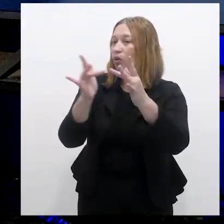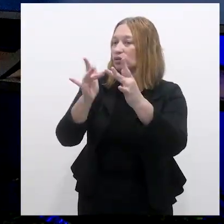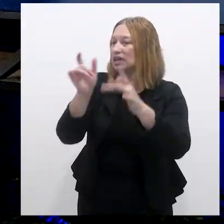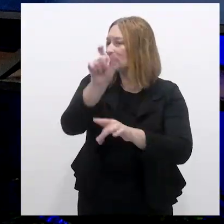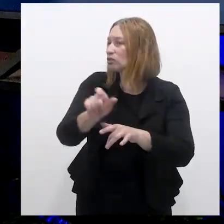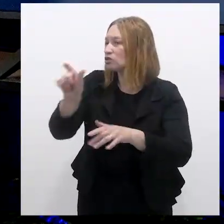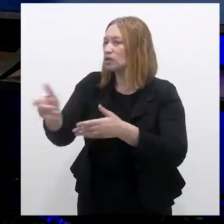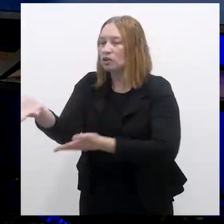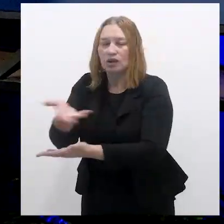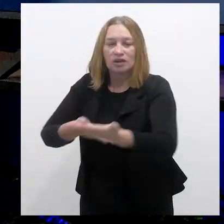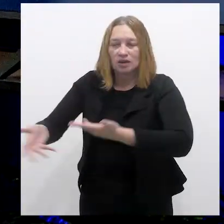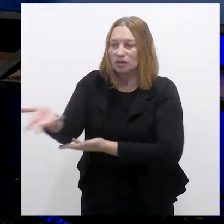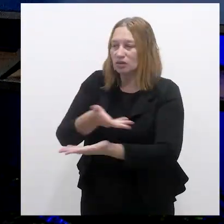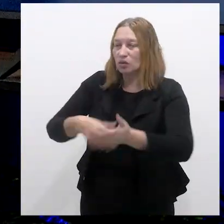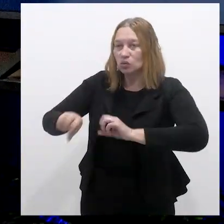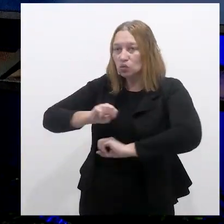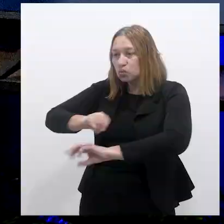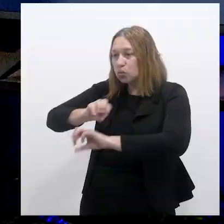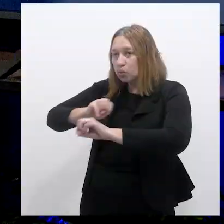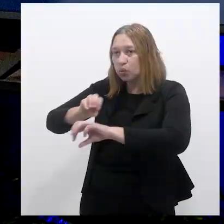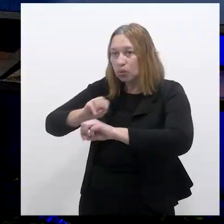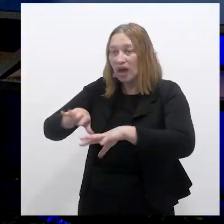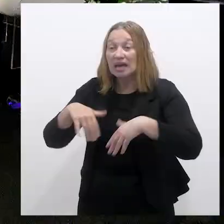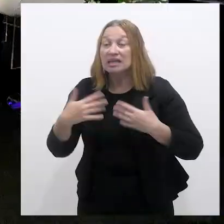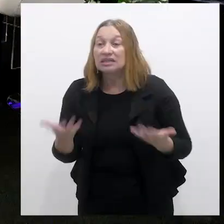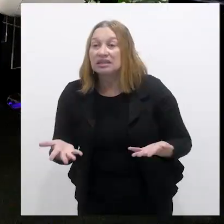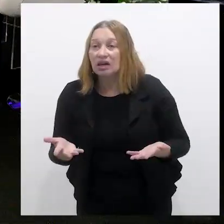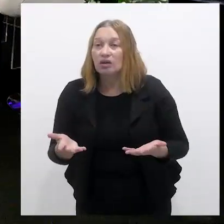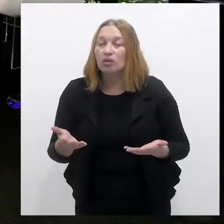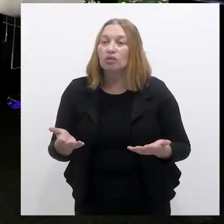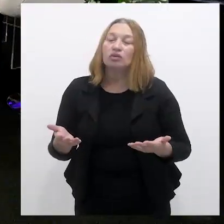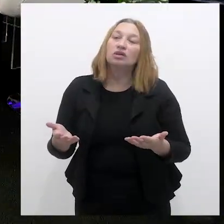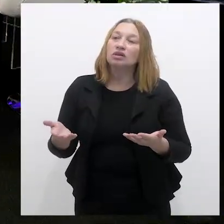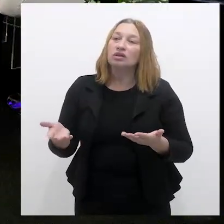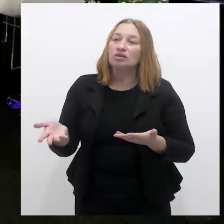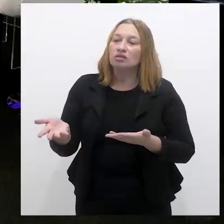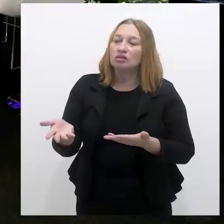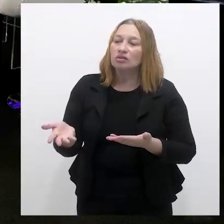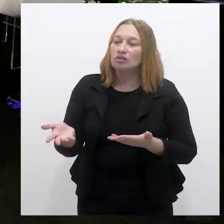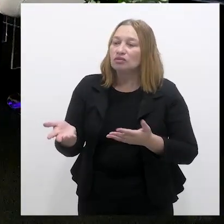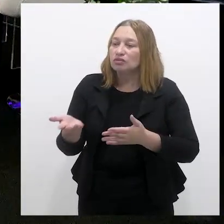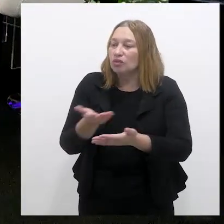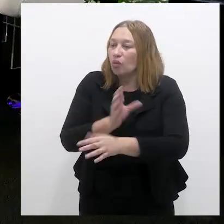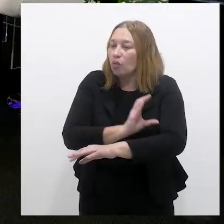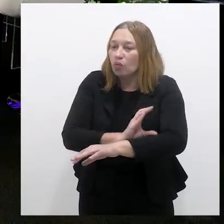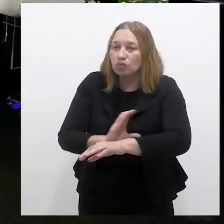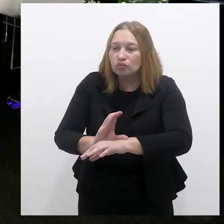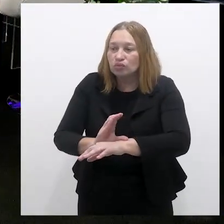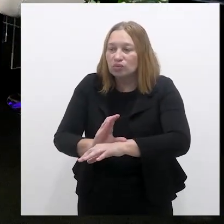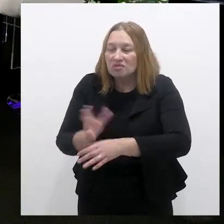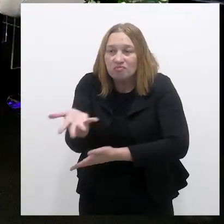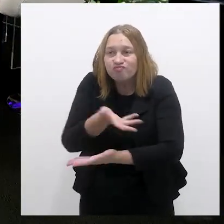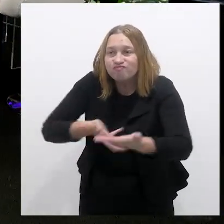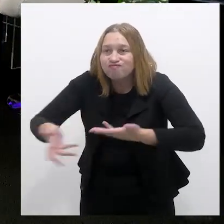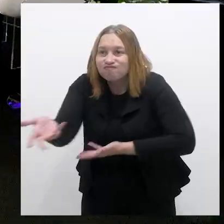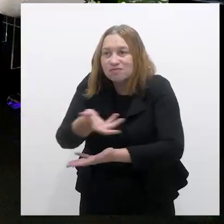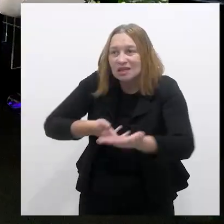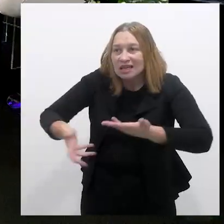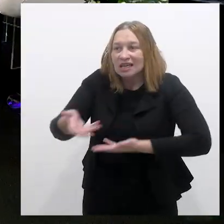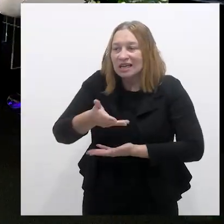nossos músicos, vão começar a dar aulas ali. Então, é um círculo cultural absolutamente virtuoso.